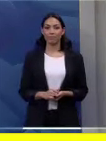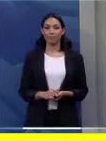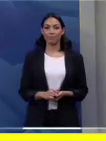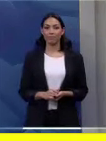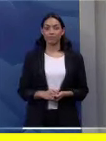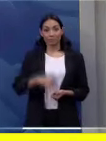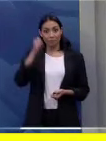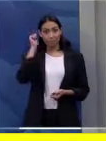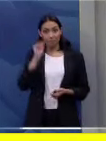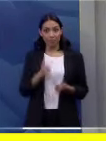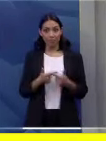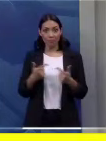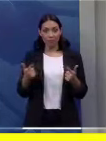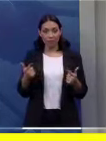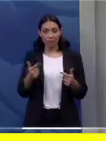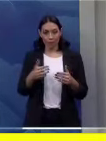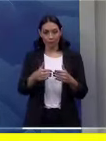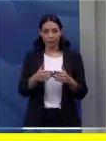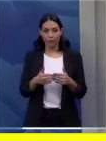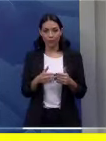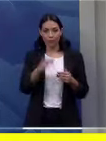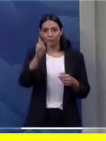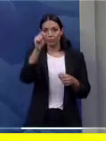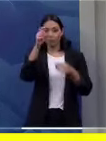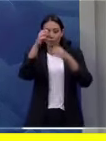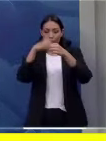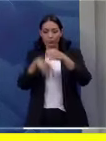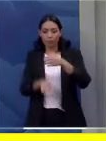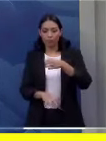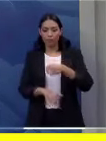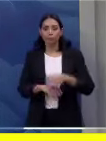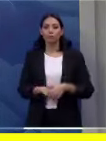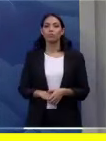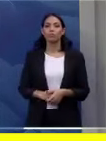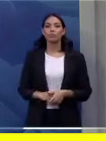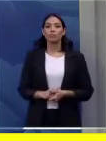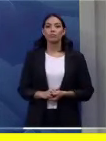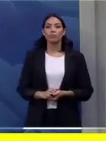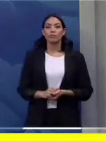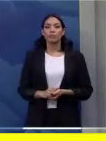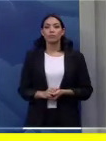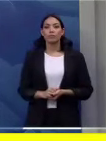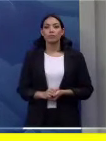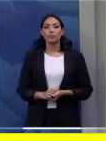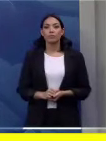Nicole, nossa garota da sorte, fará a liberação manualmente.